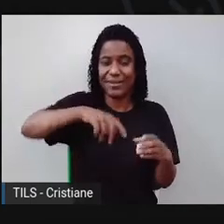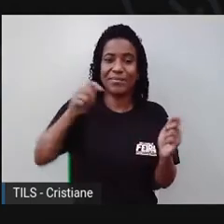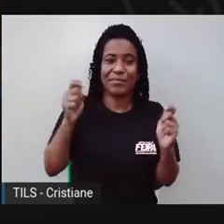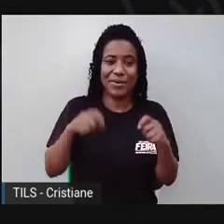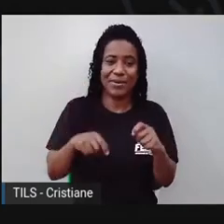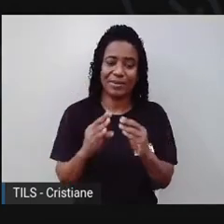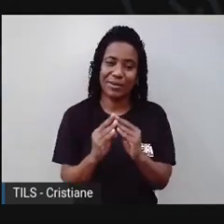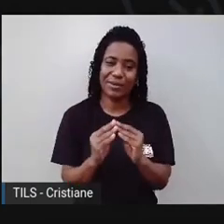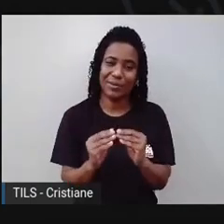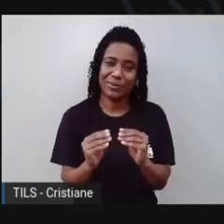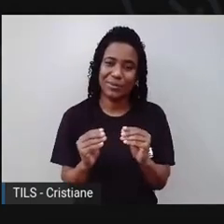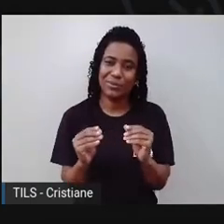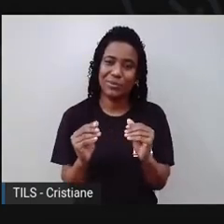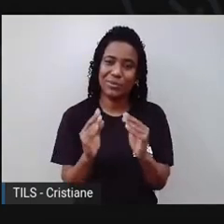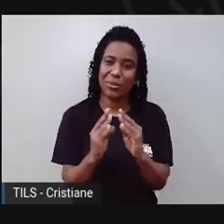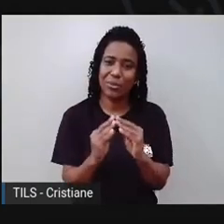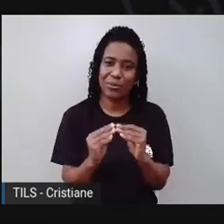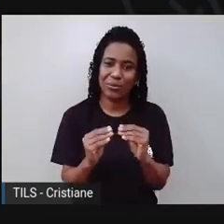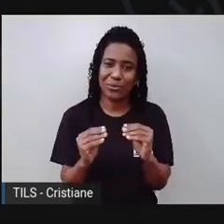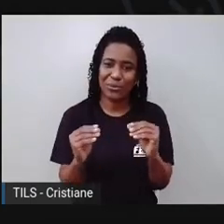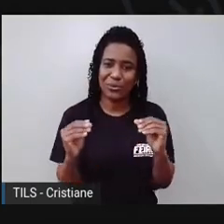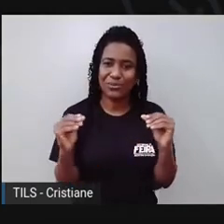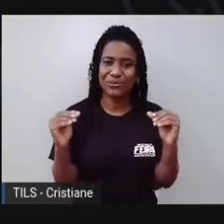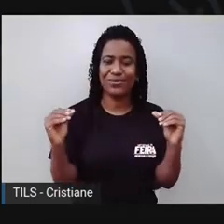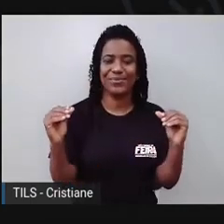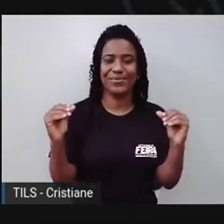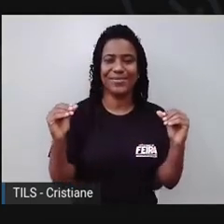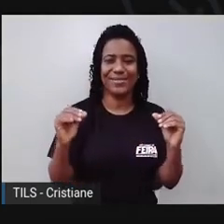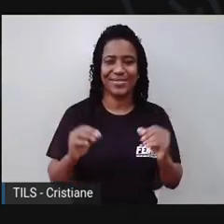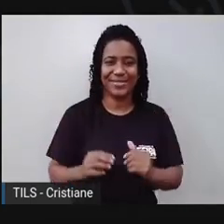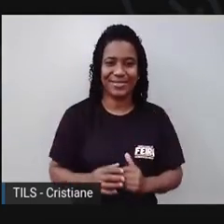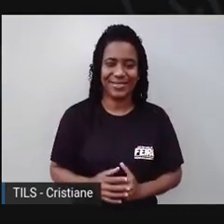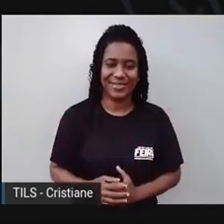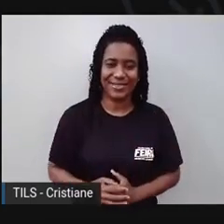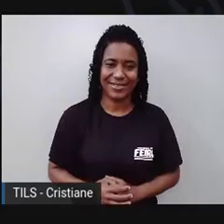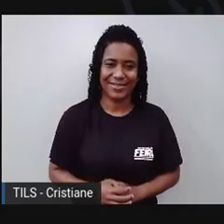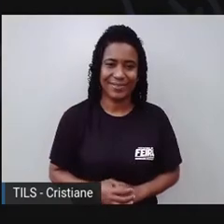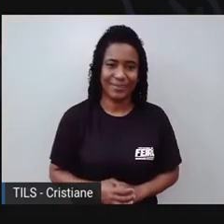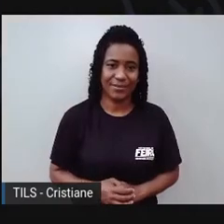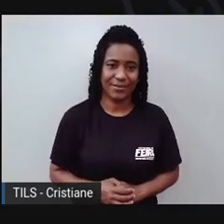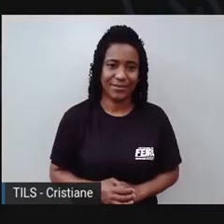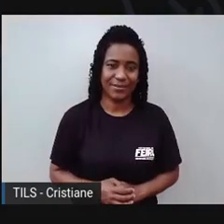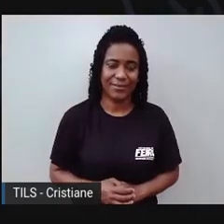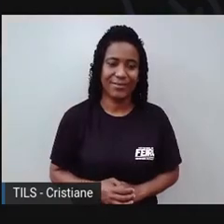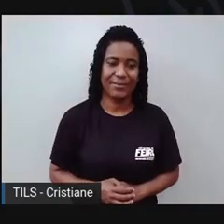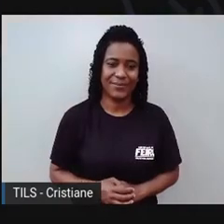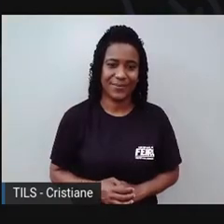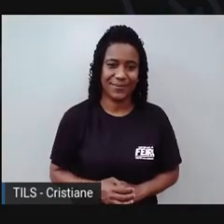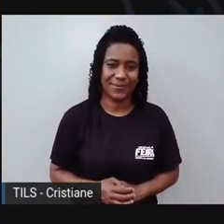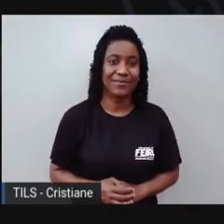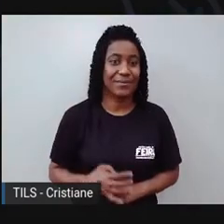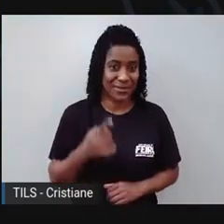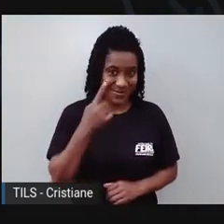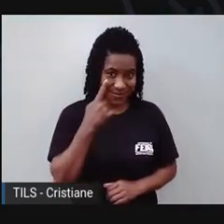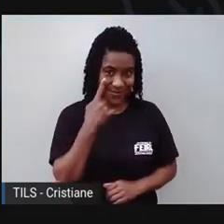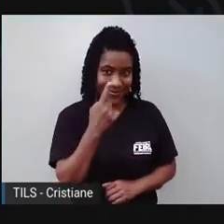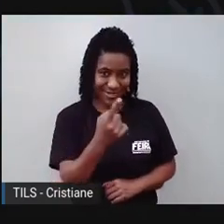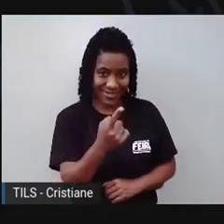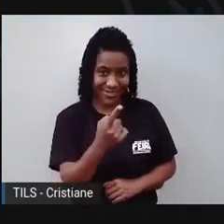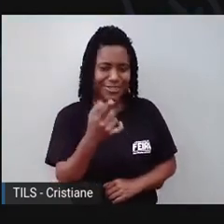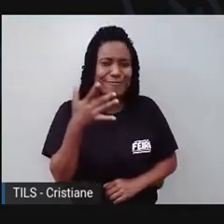bolinha, ele desfaz aqui. Tem que desfazer. Vendo como é